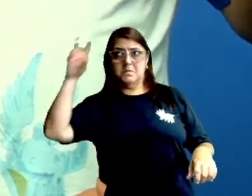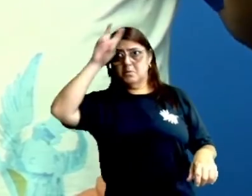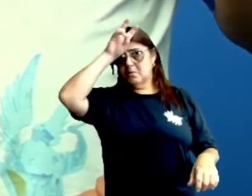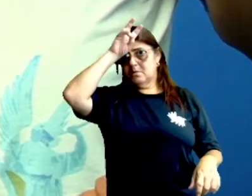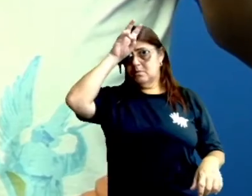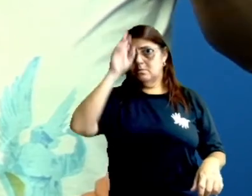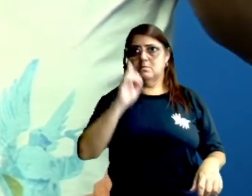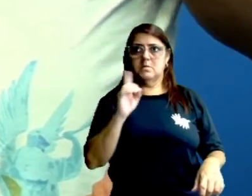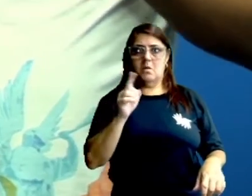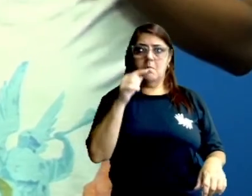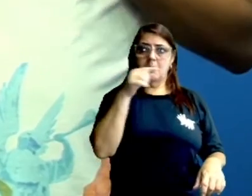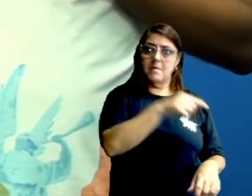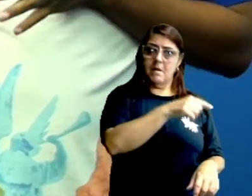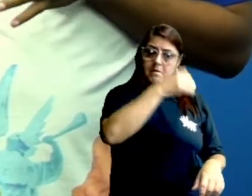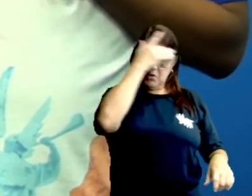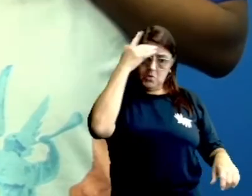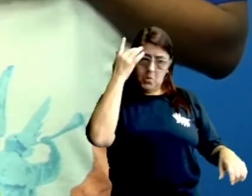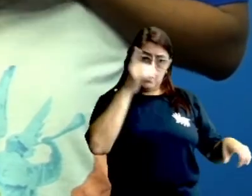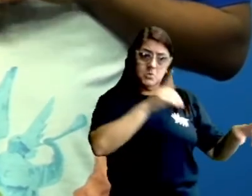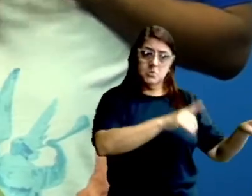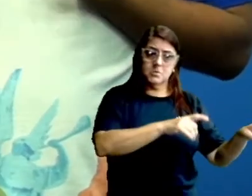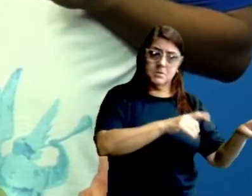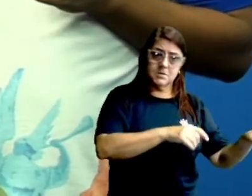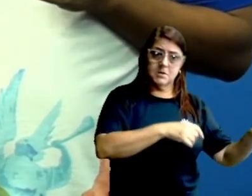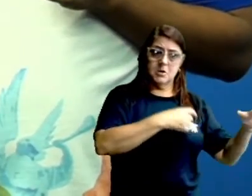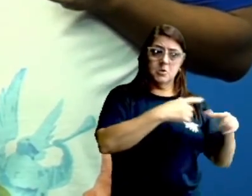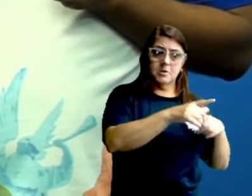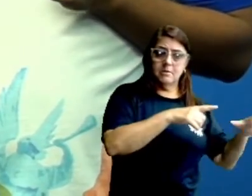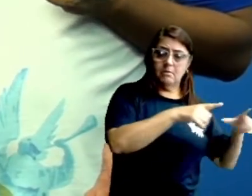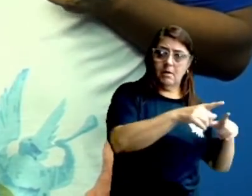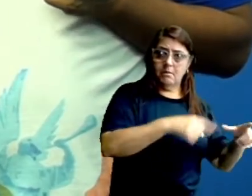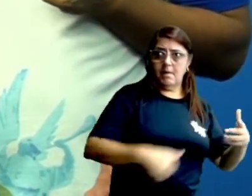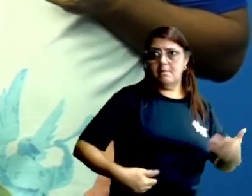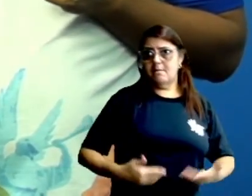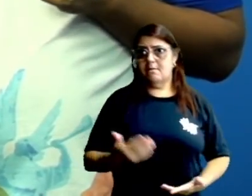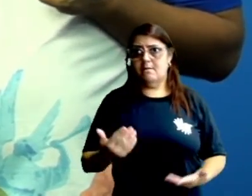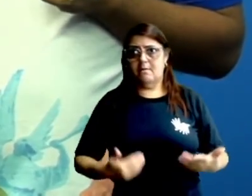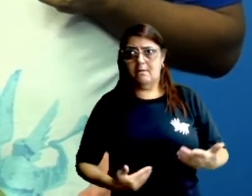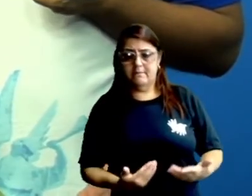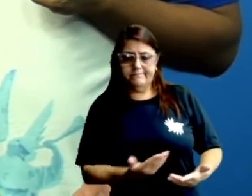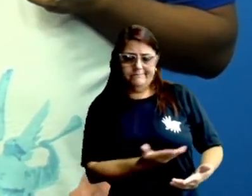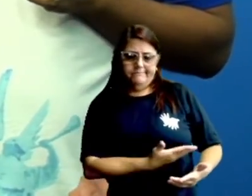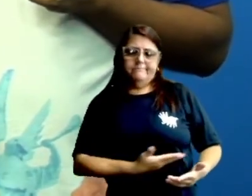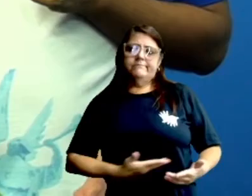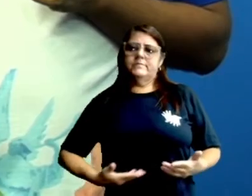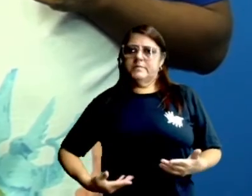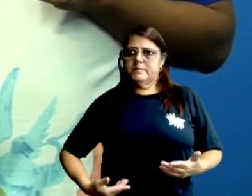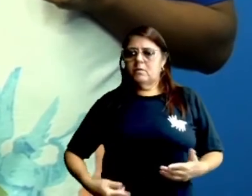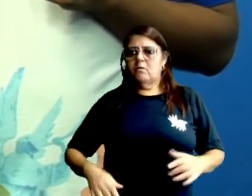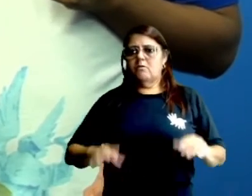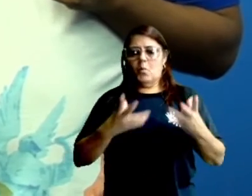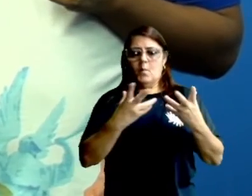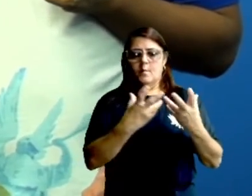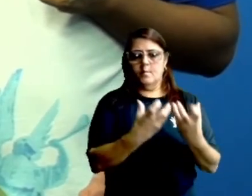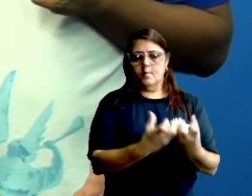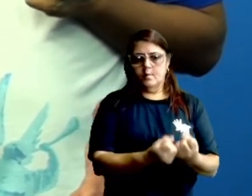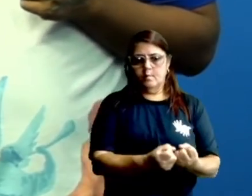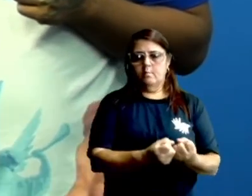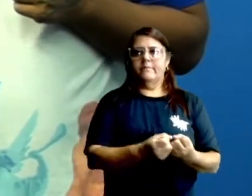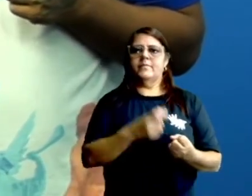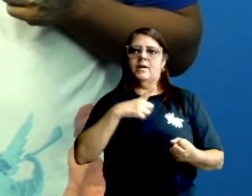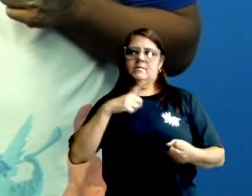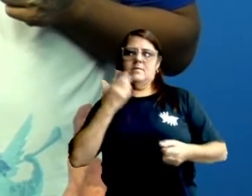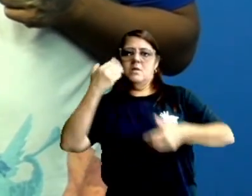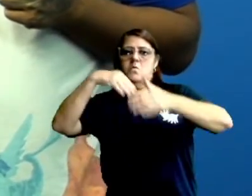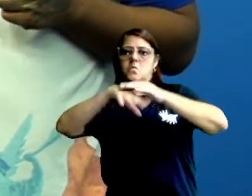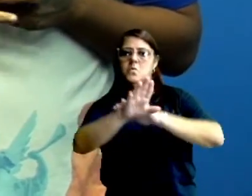isso mas os Camponeses principalmente camponeses servos sofriam com essas crises de fome pensa mais um período de seca Então nesse período de seca existia antes